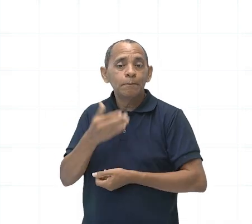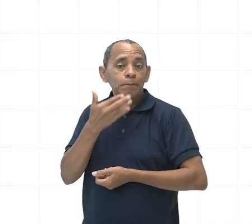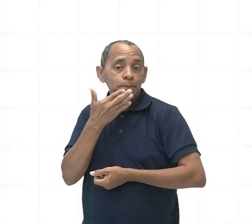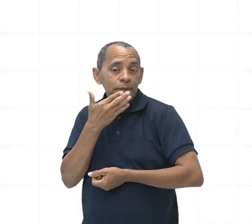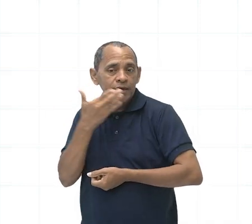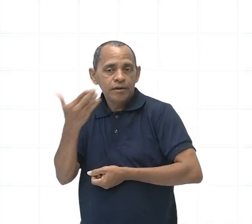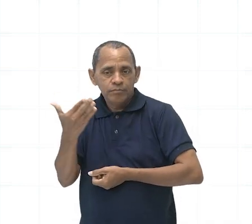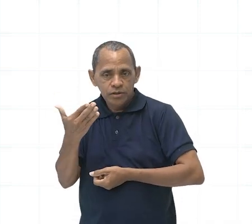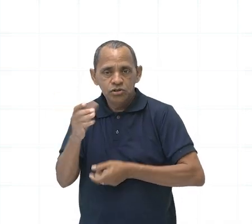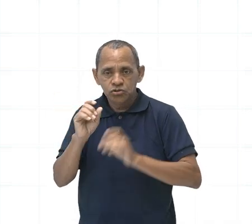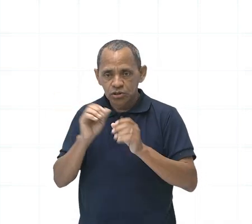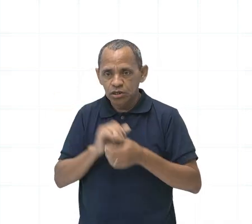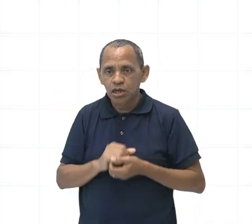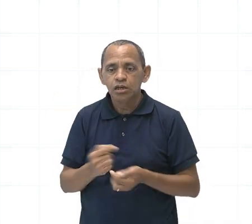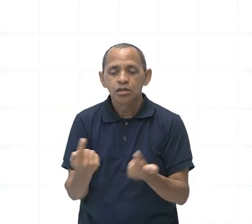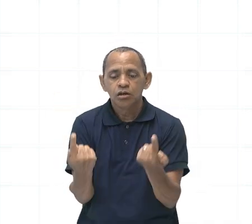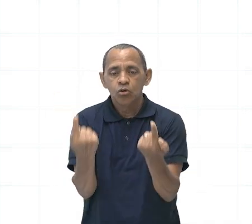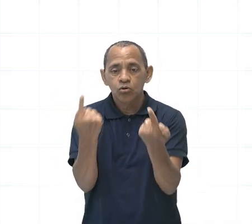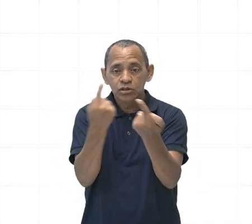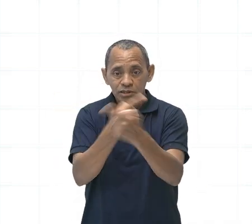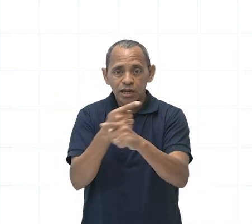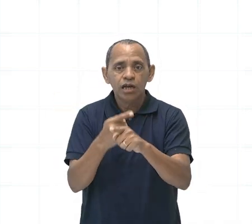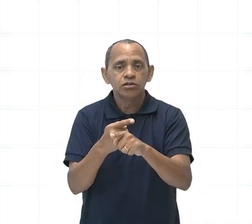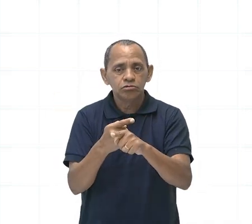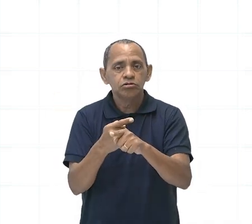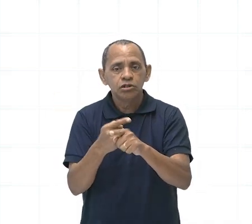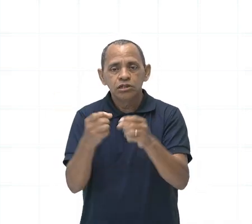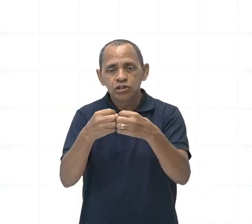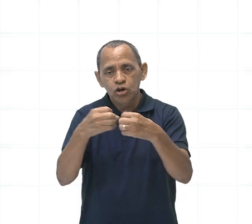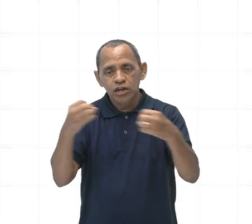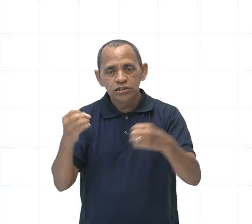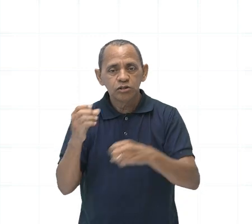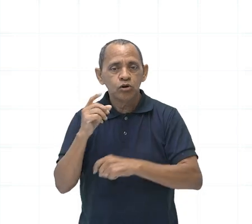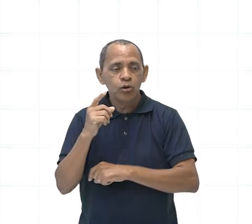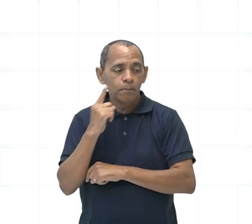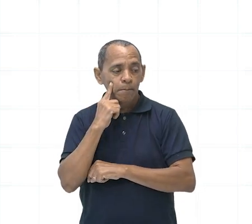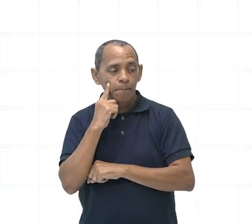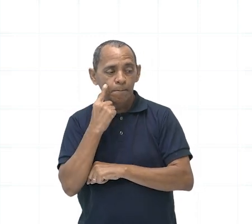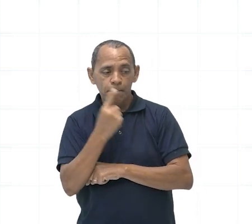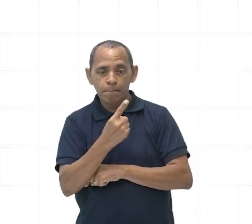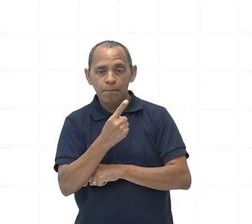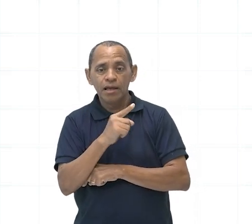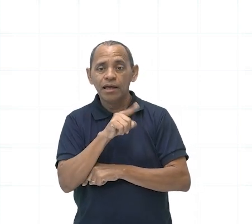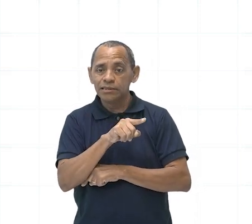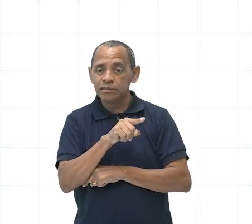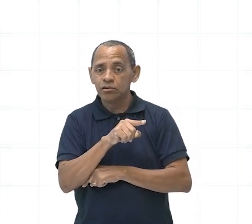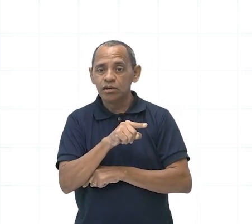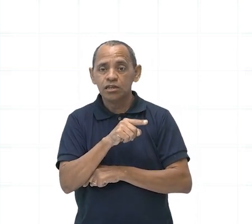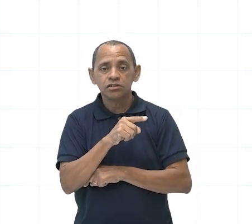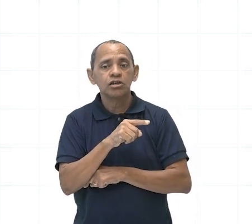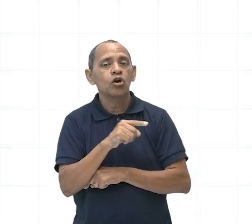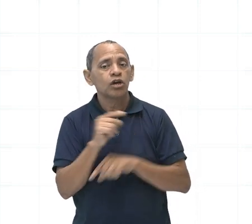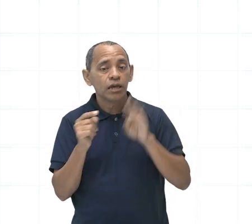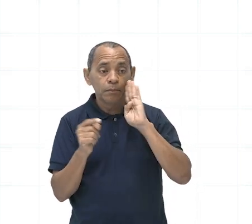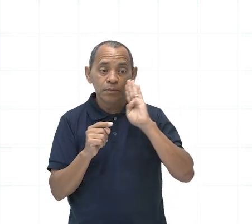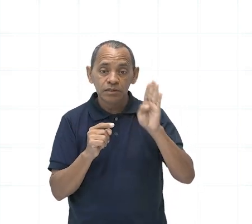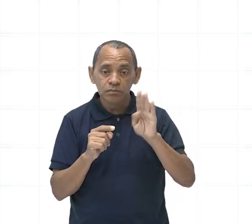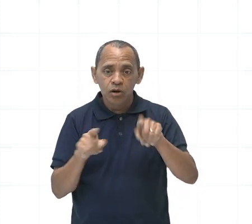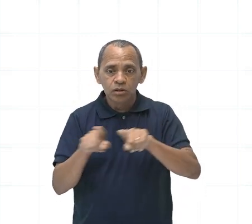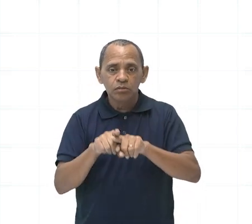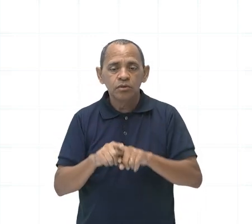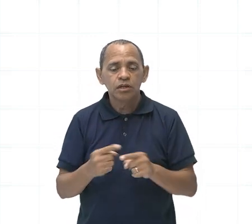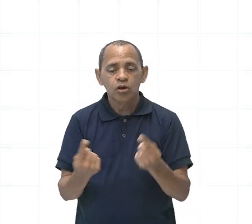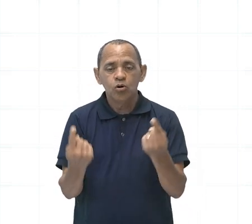concede, que entra em contraste com o que está lá na minha oração principal, tá bom? É uma relação